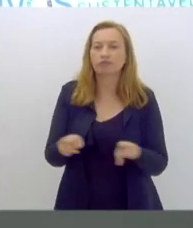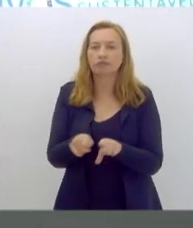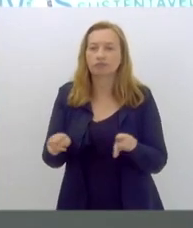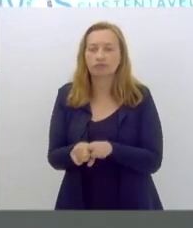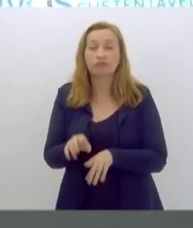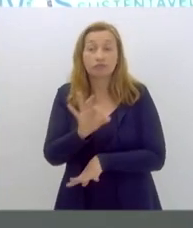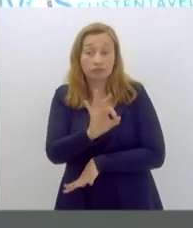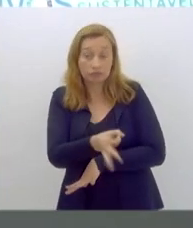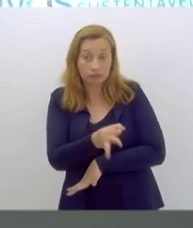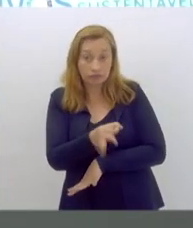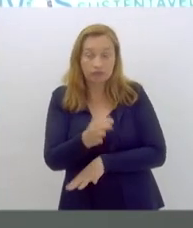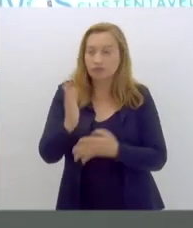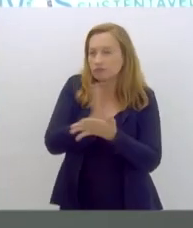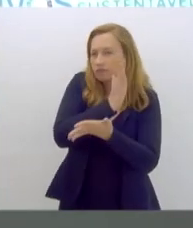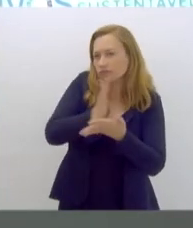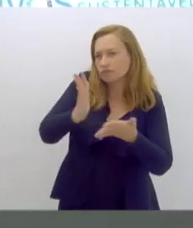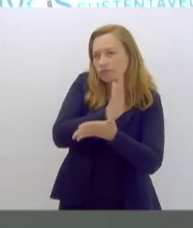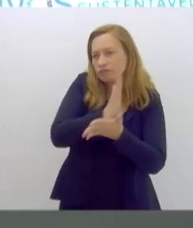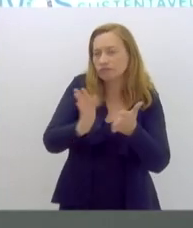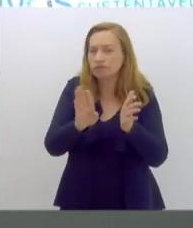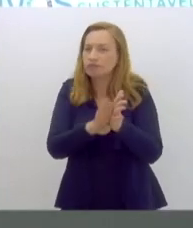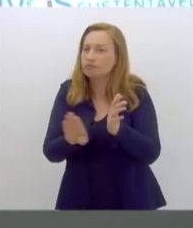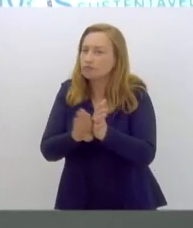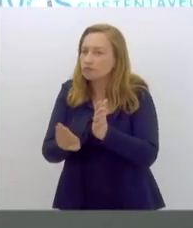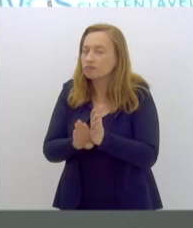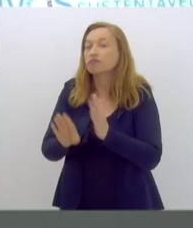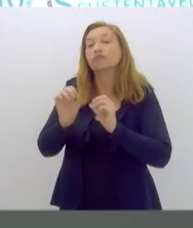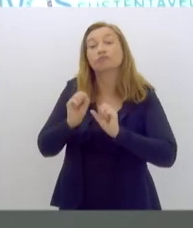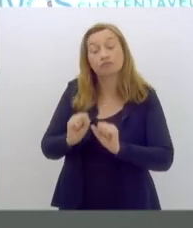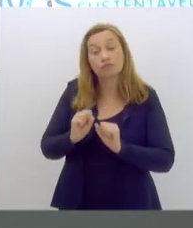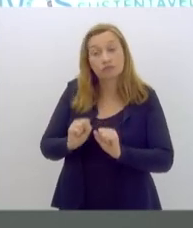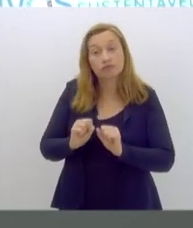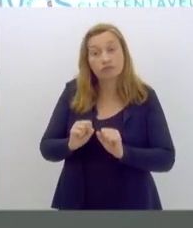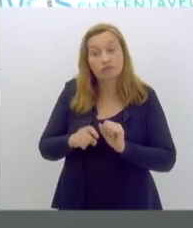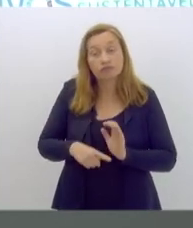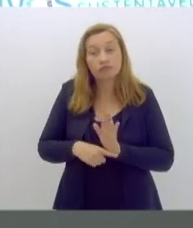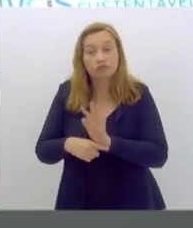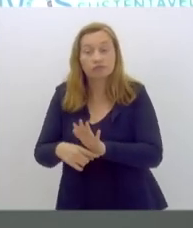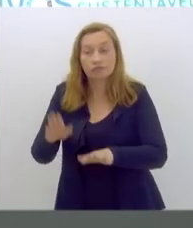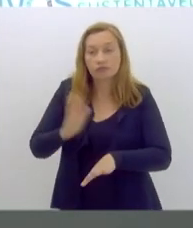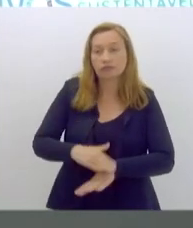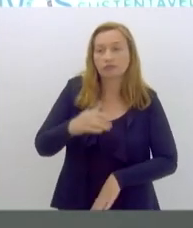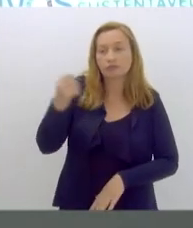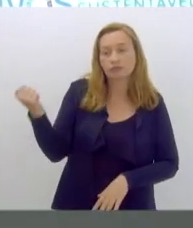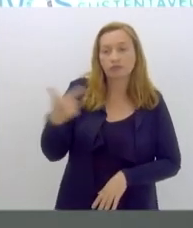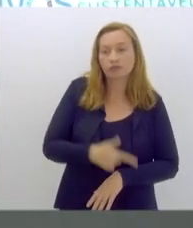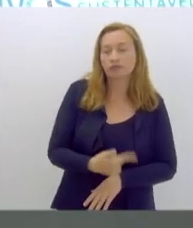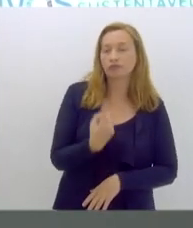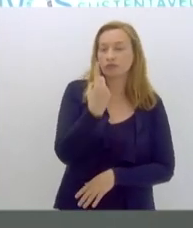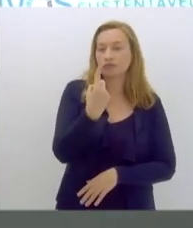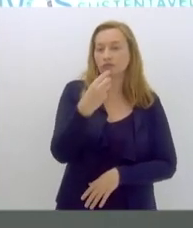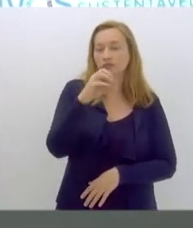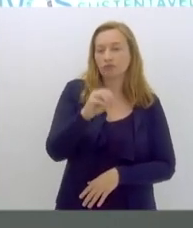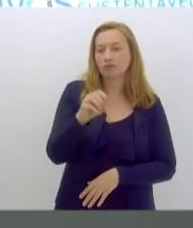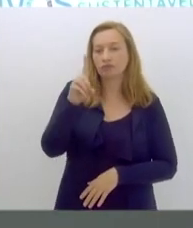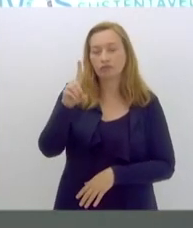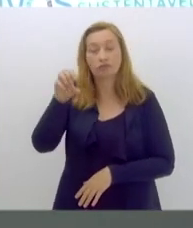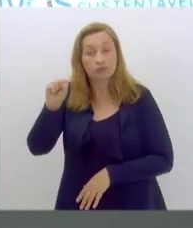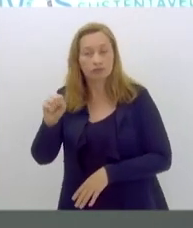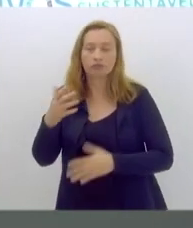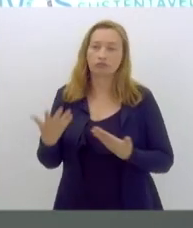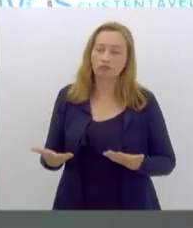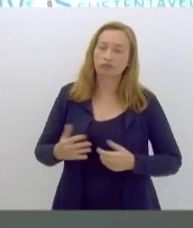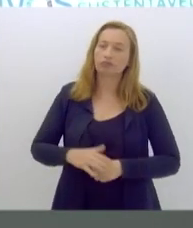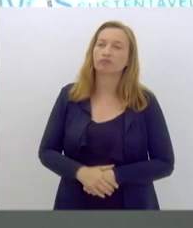eventualmente algumas despesas elas podem atender a mais do que um ods né então não necessáriamente